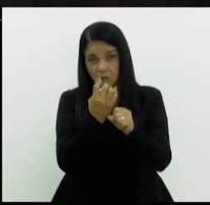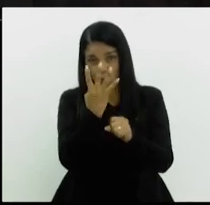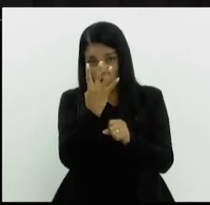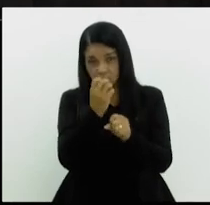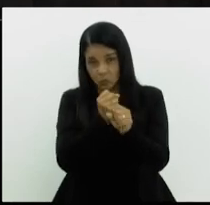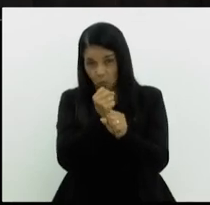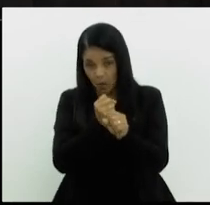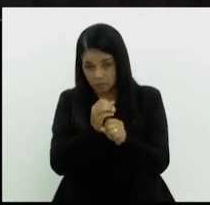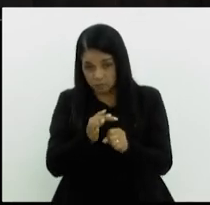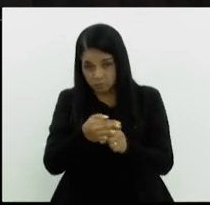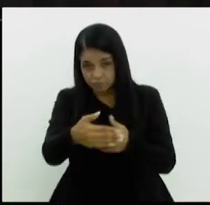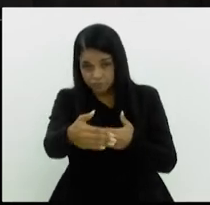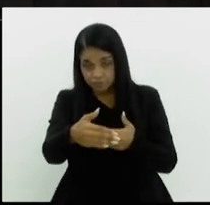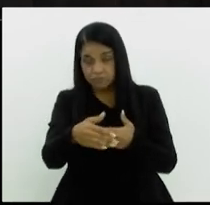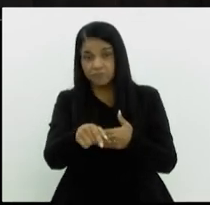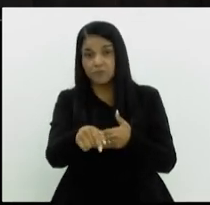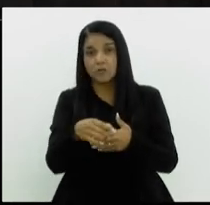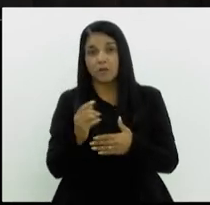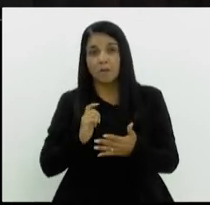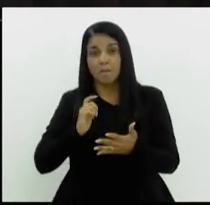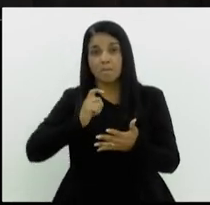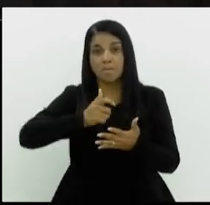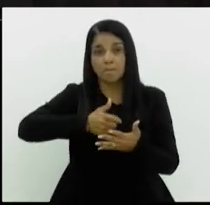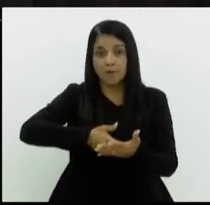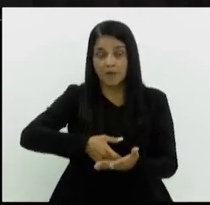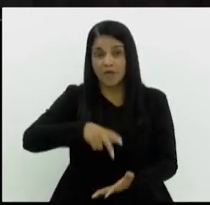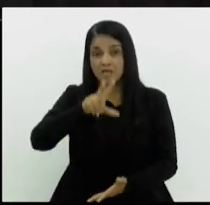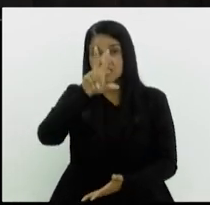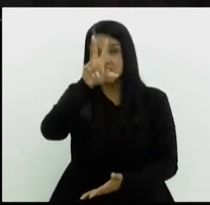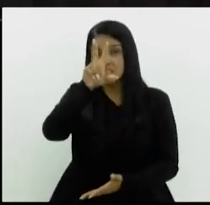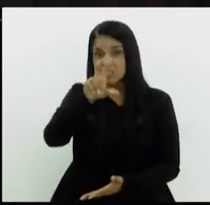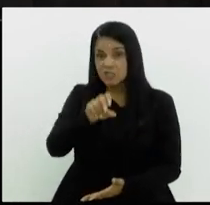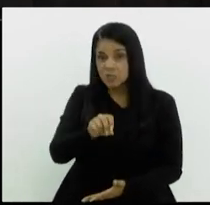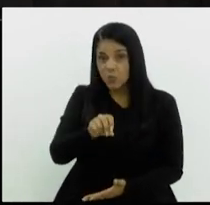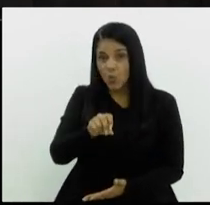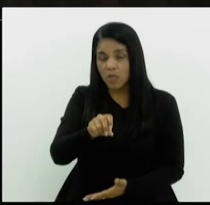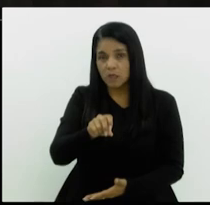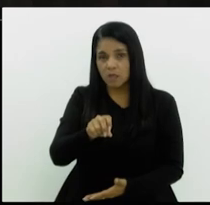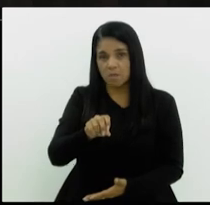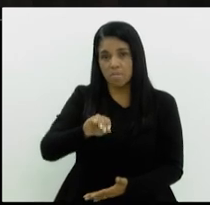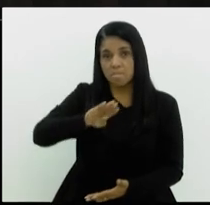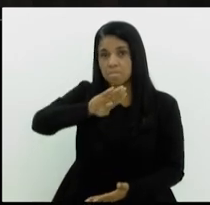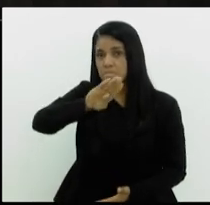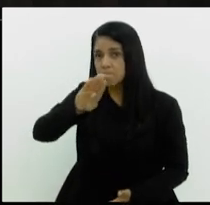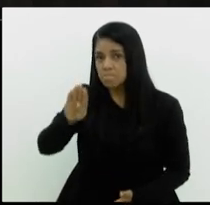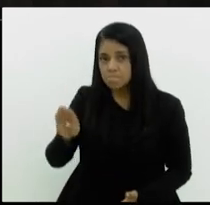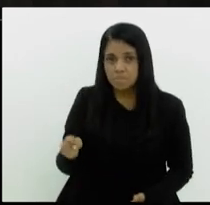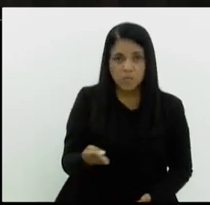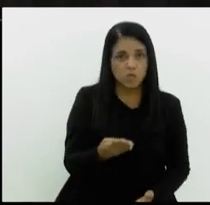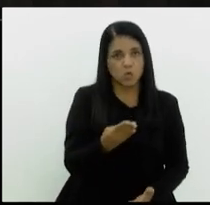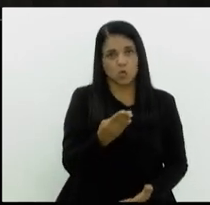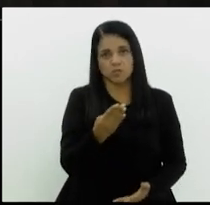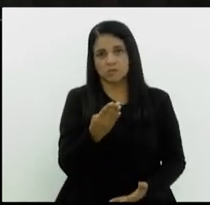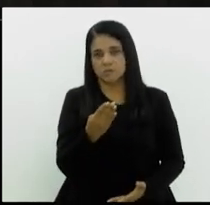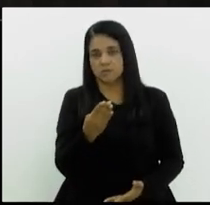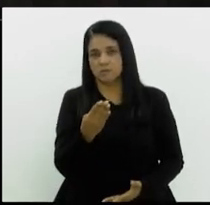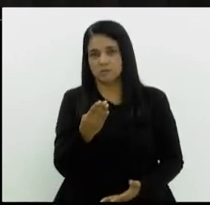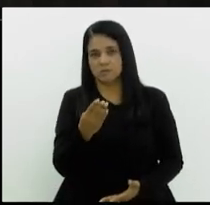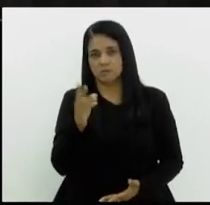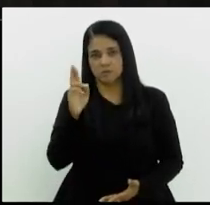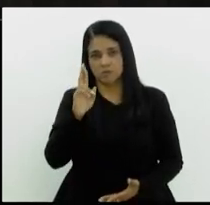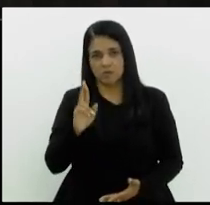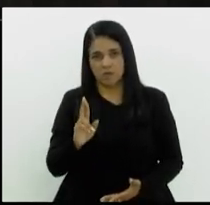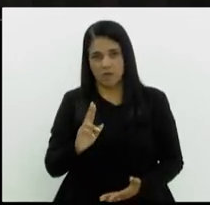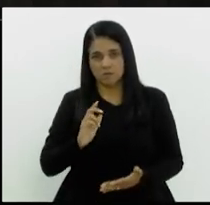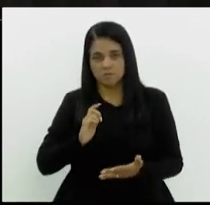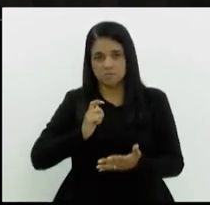anos, nós estamos pagando 50 bilhões em quatro anos de principal